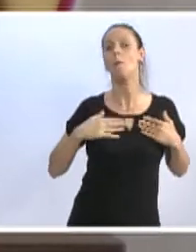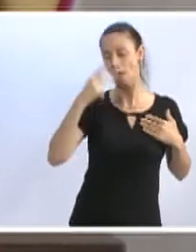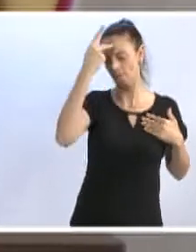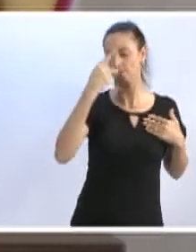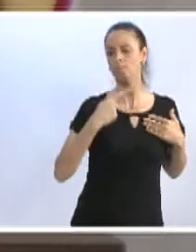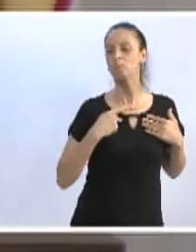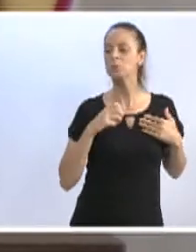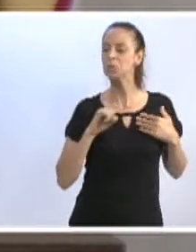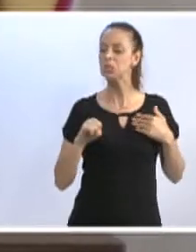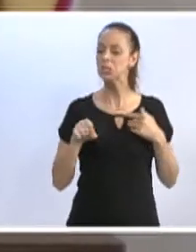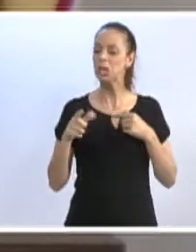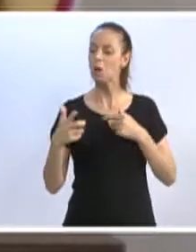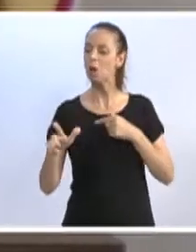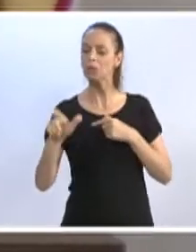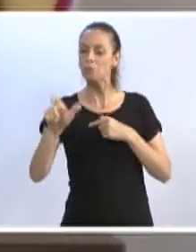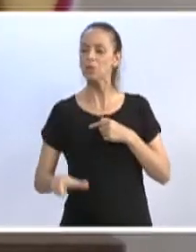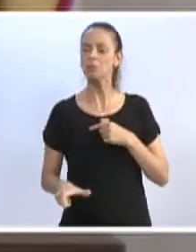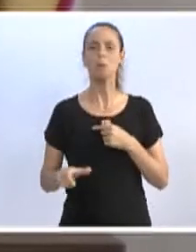nada.